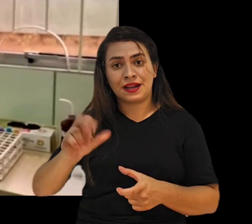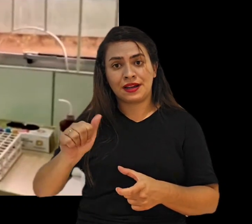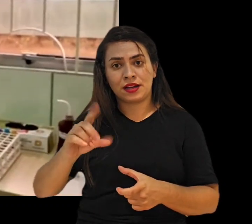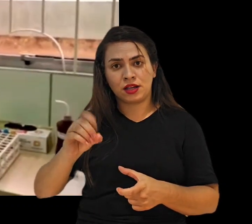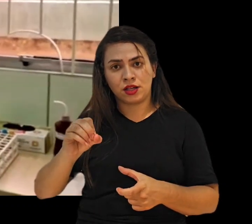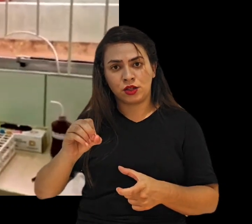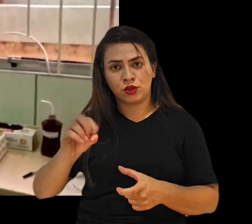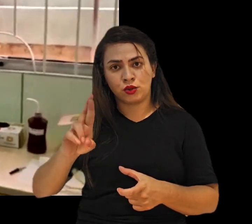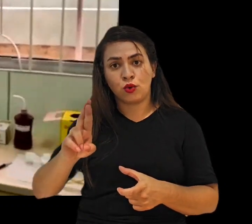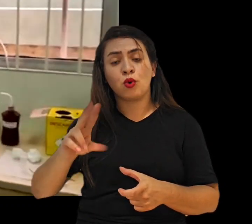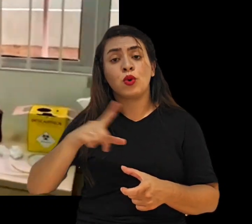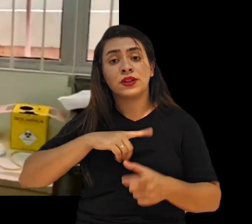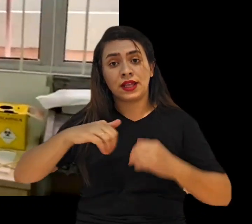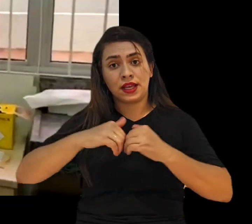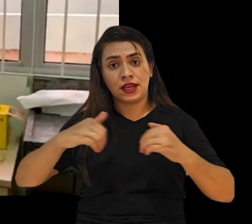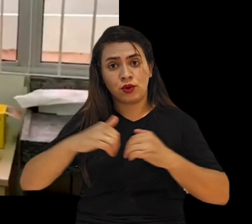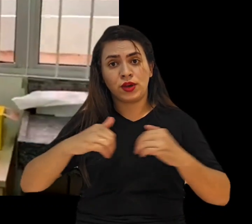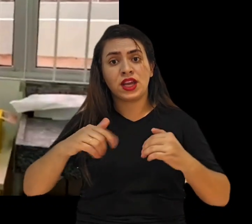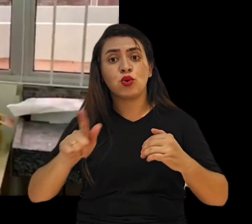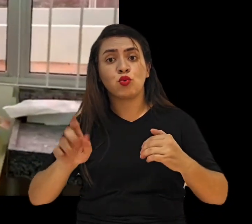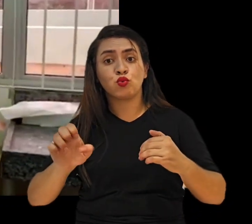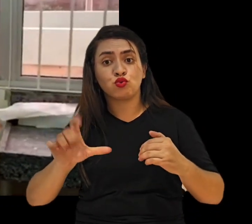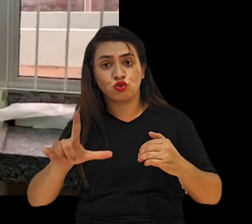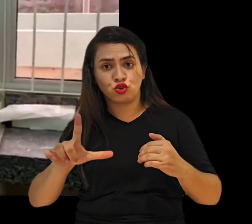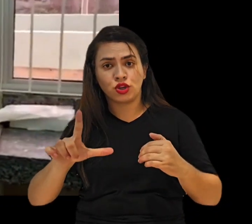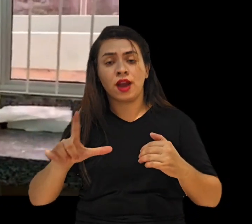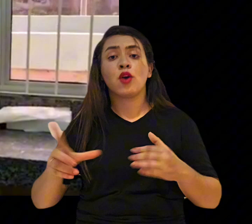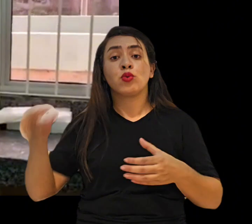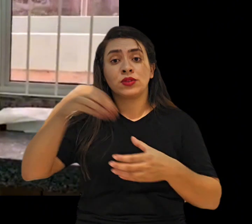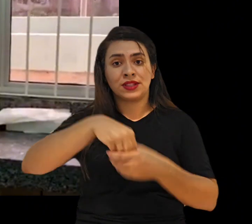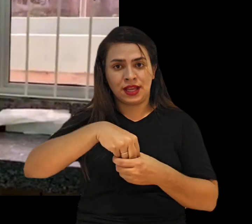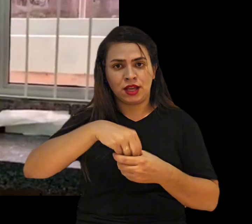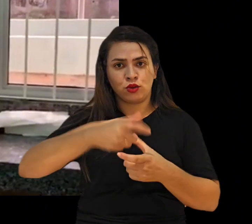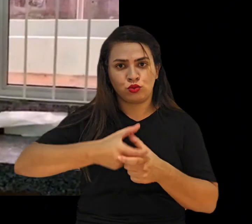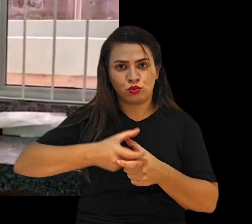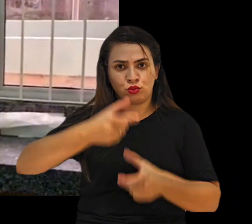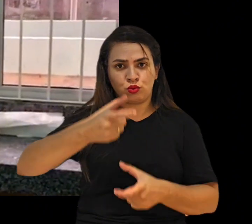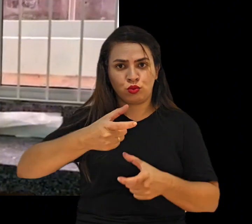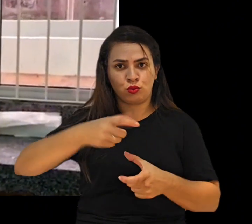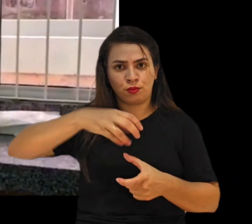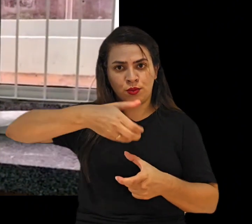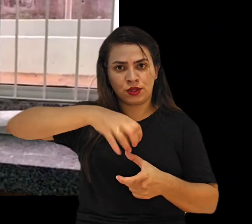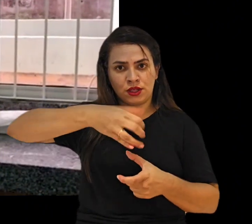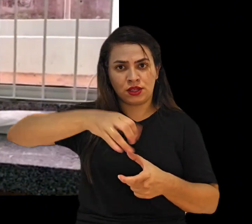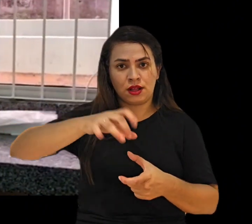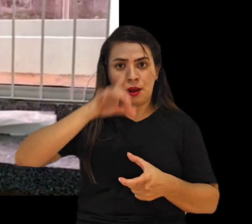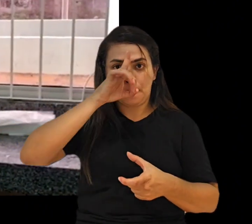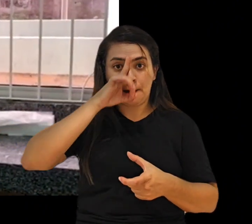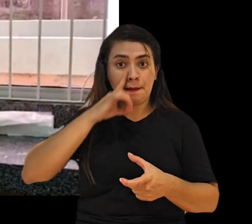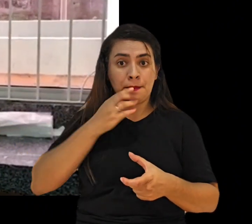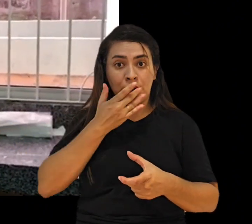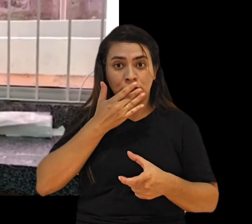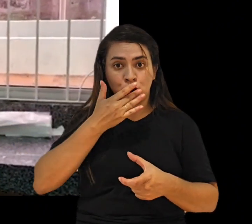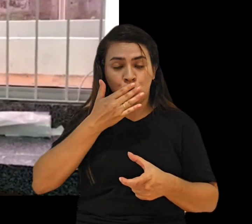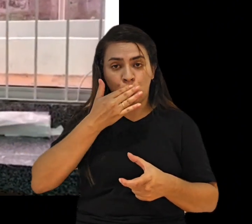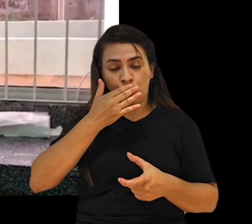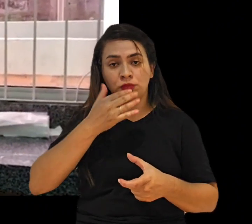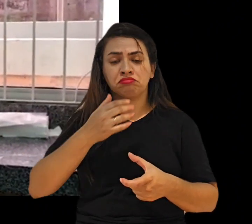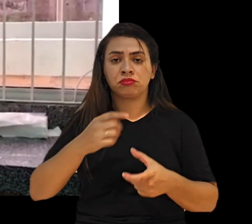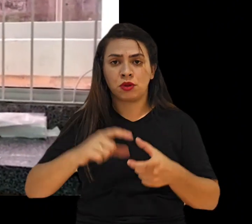das células. Então vai ficar o soro total com a separação das células.